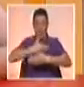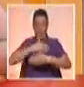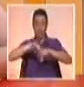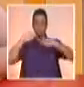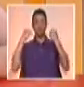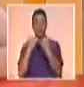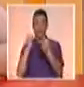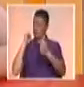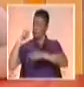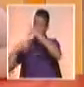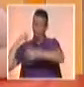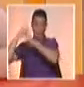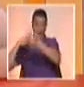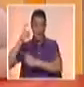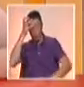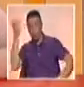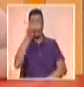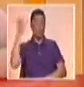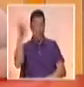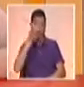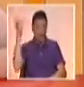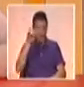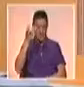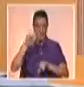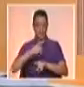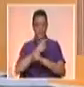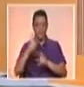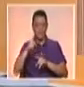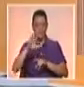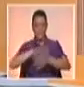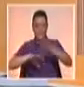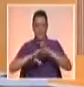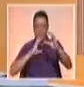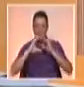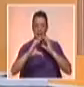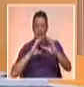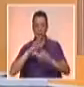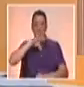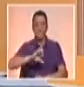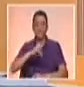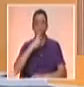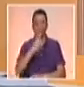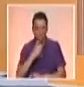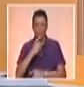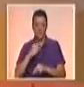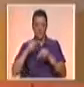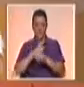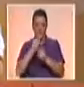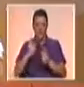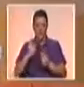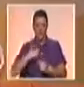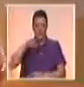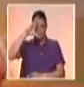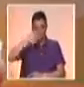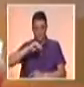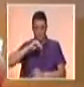social, geracional e cultural. Como é que a Maria José fez para comunicar com o seu filho? Como é que fazia? Foi difícil, porque nós não sabíamos.